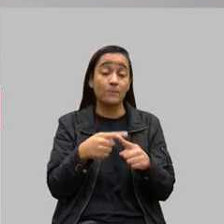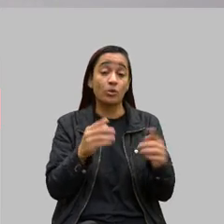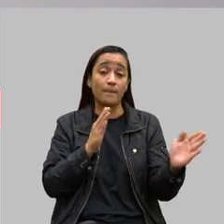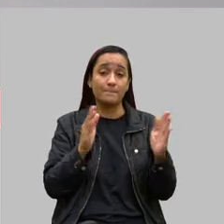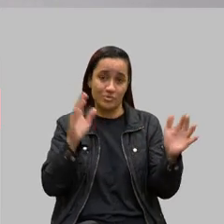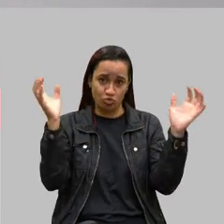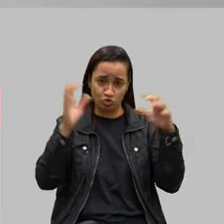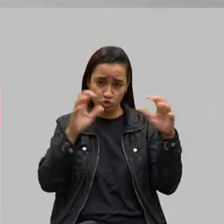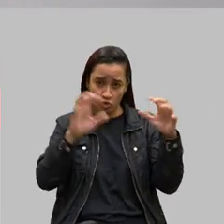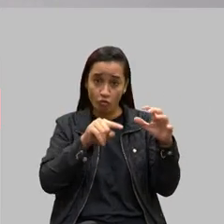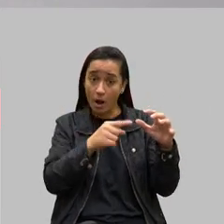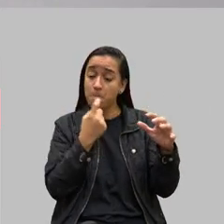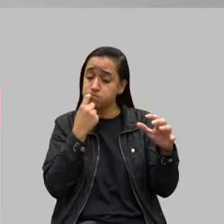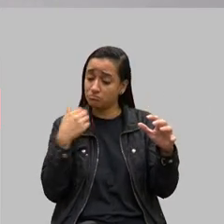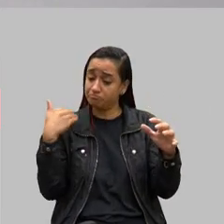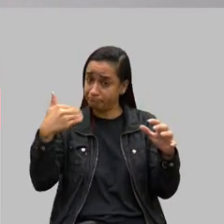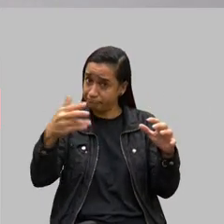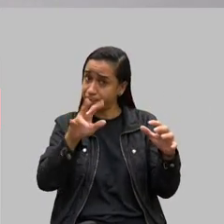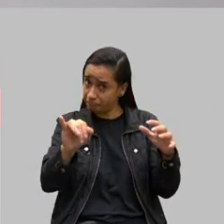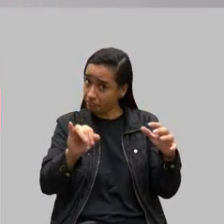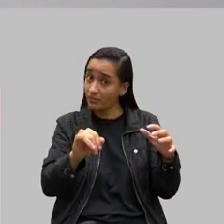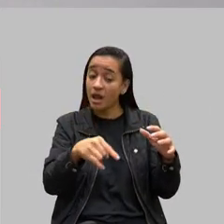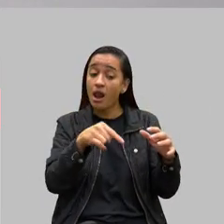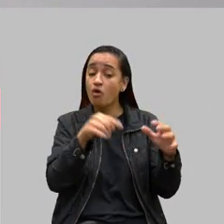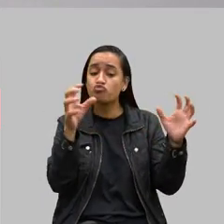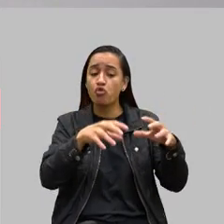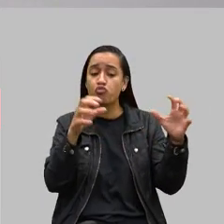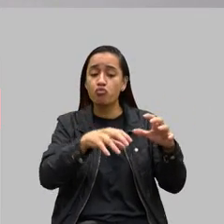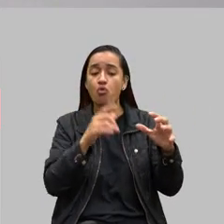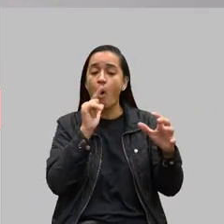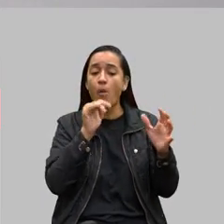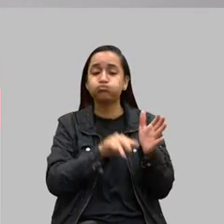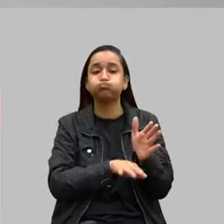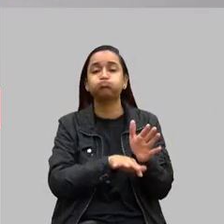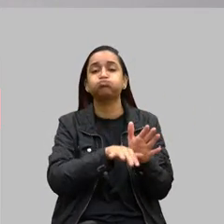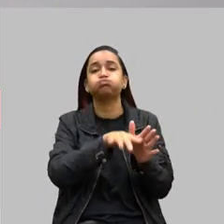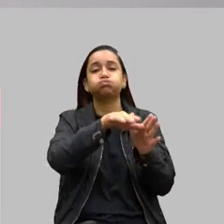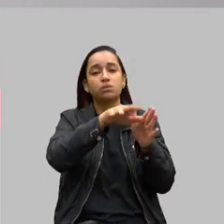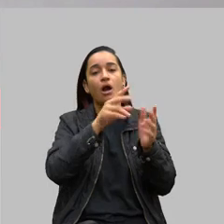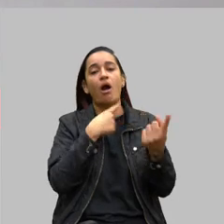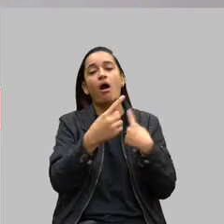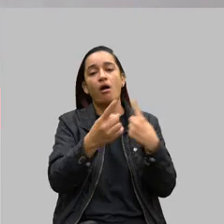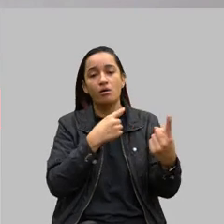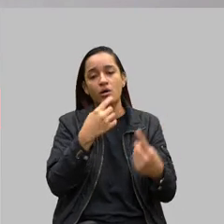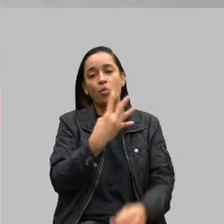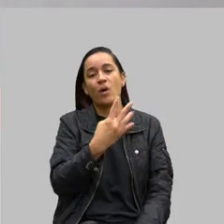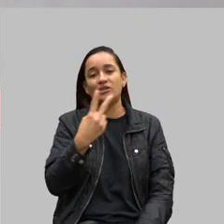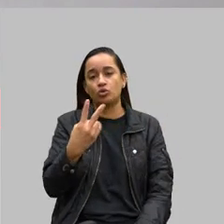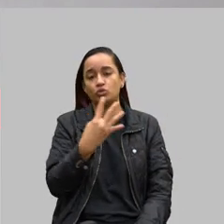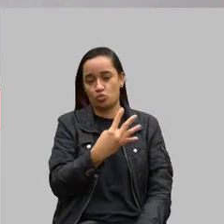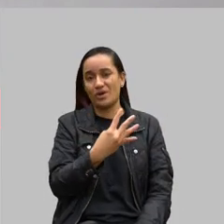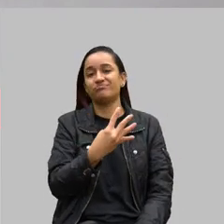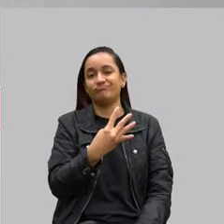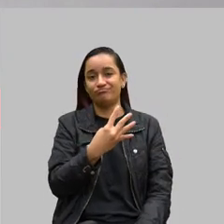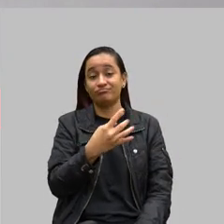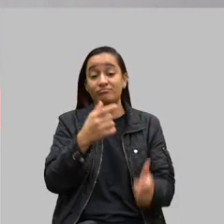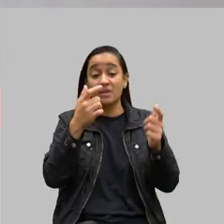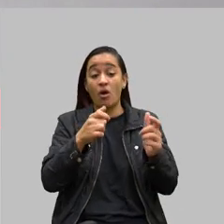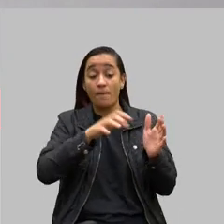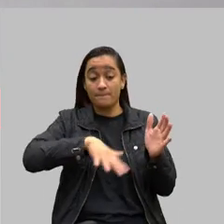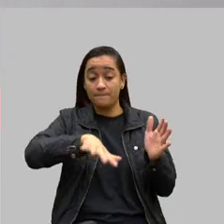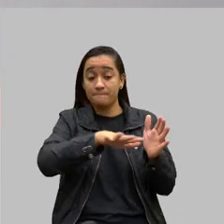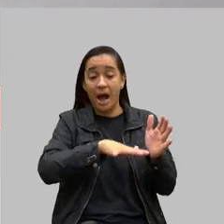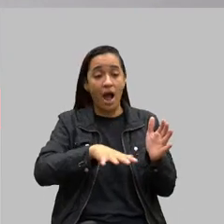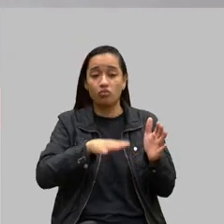um trecho que não tem drenagem e que alarga toda a Via Marginal da 424 onde aqueles bairros ficam